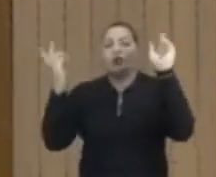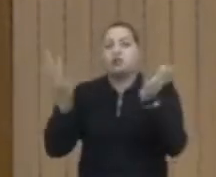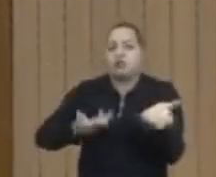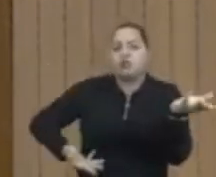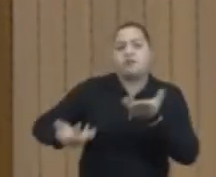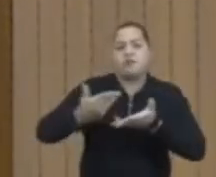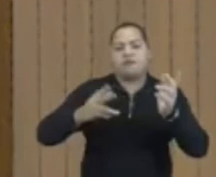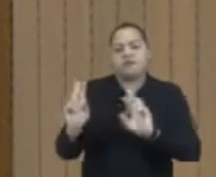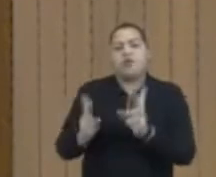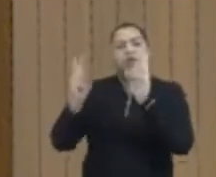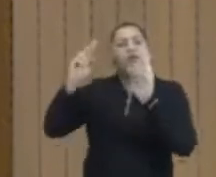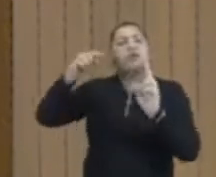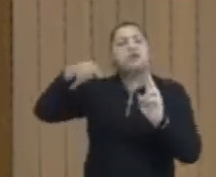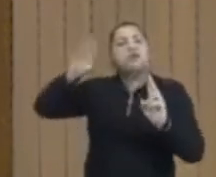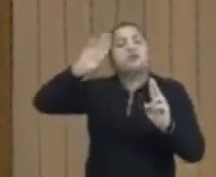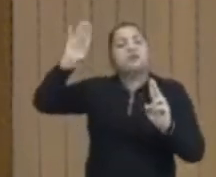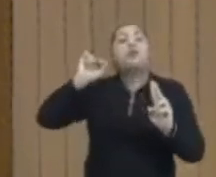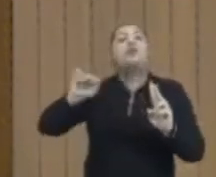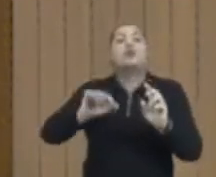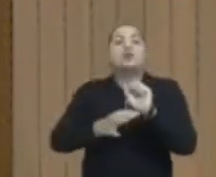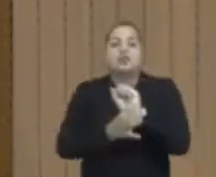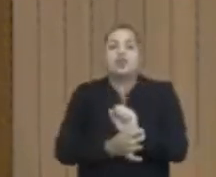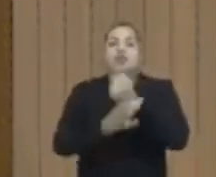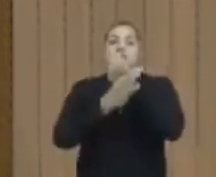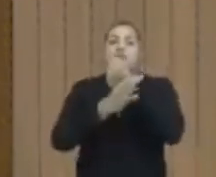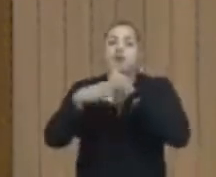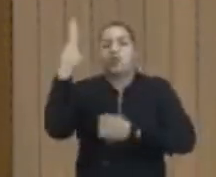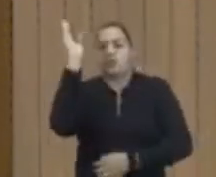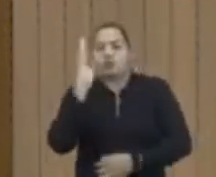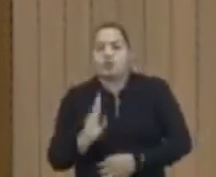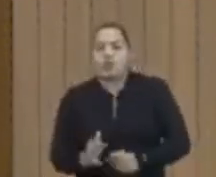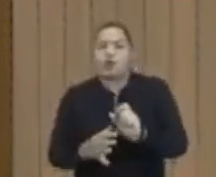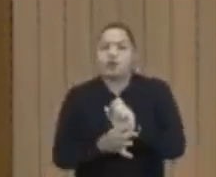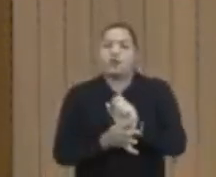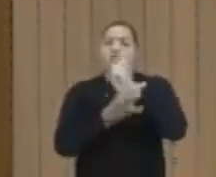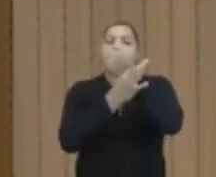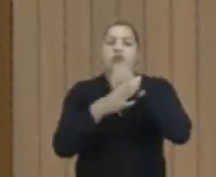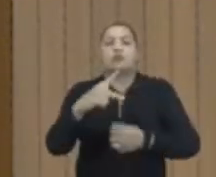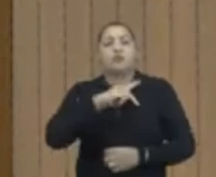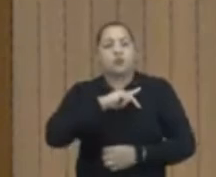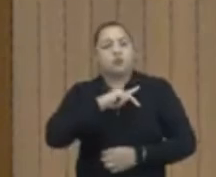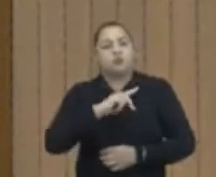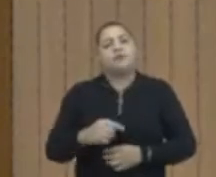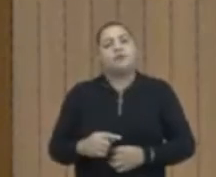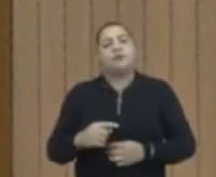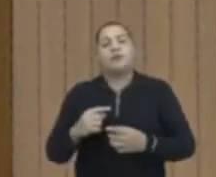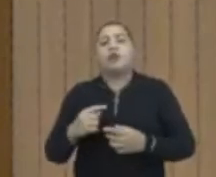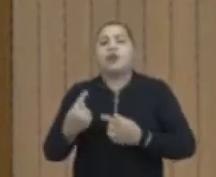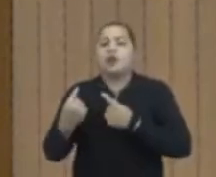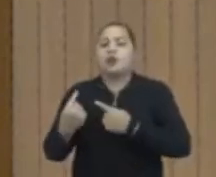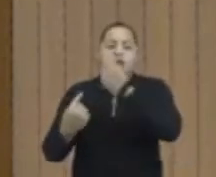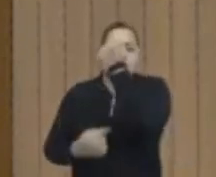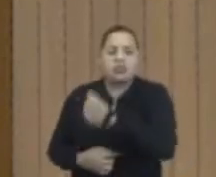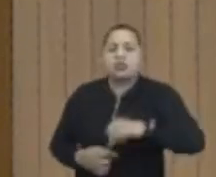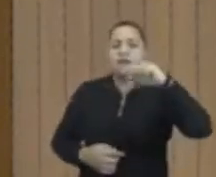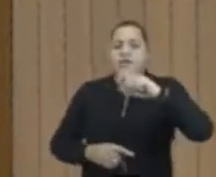dizem respeito à segurança nacional, à segurança pública, à defesa dos povos indígenas